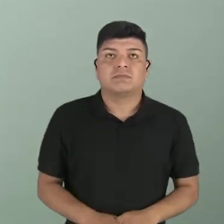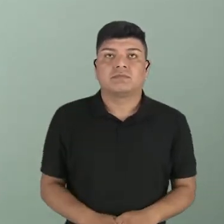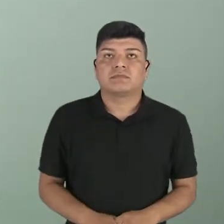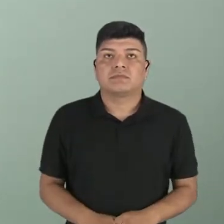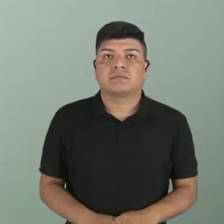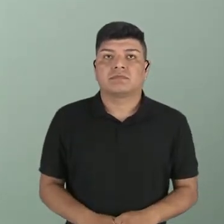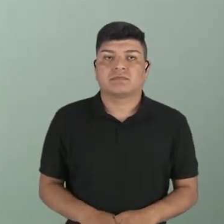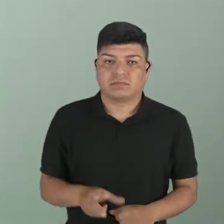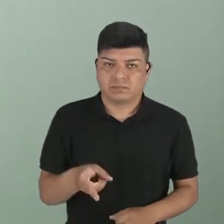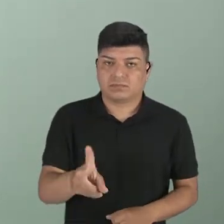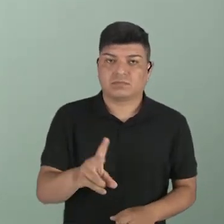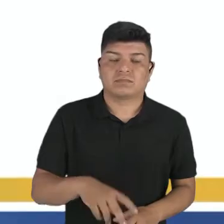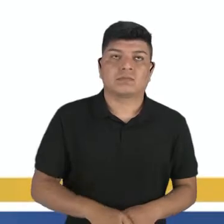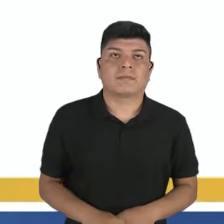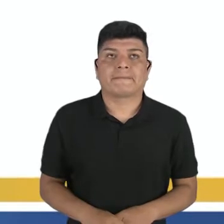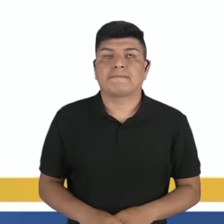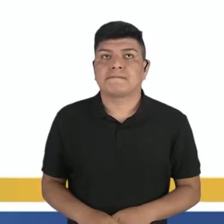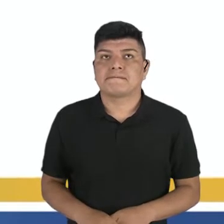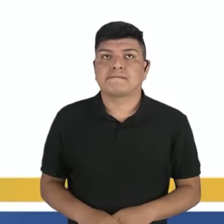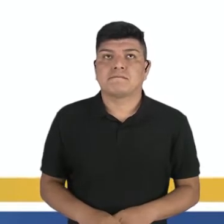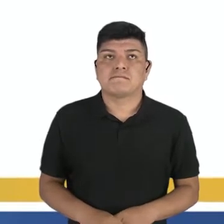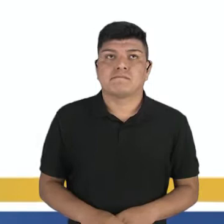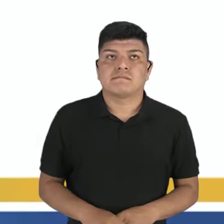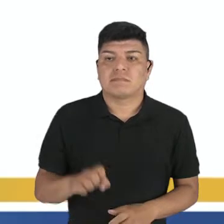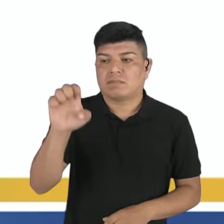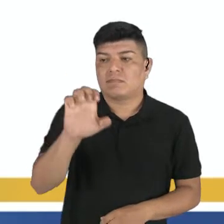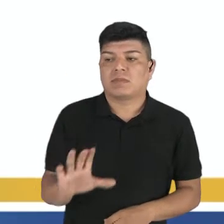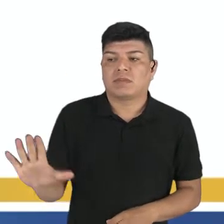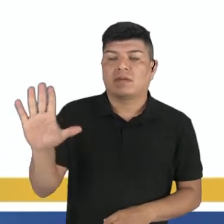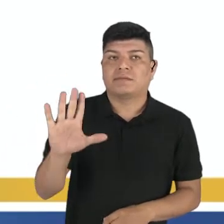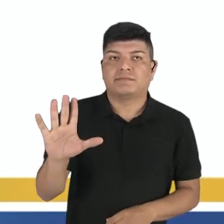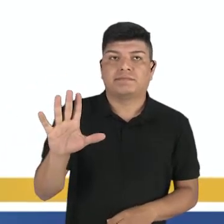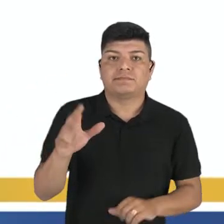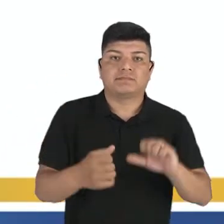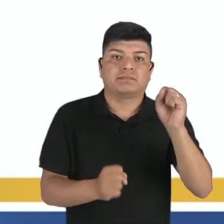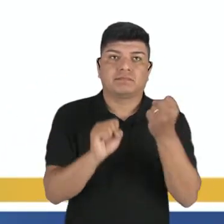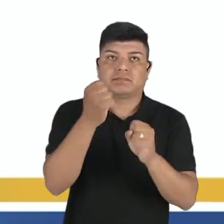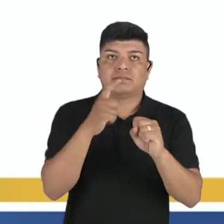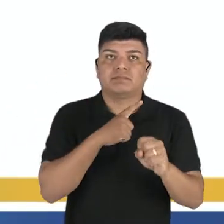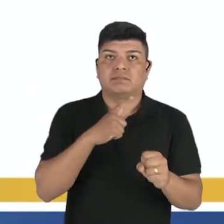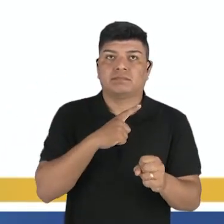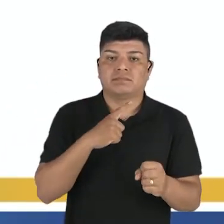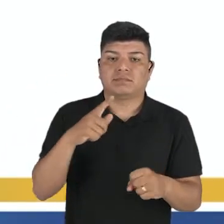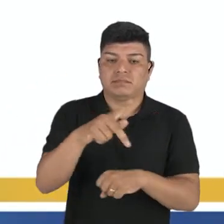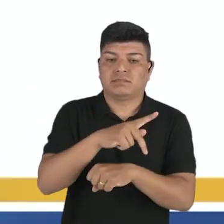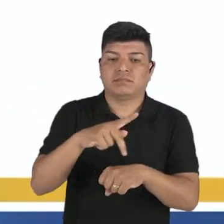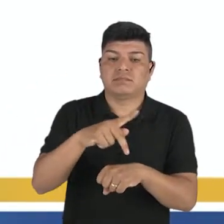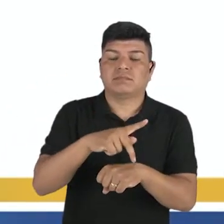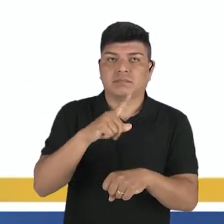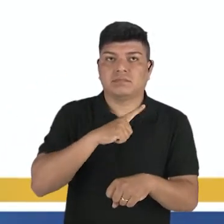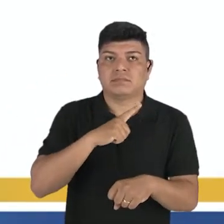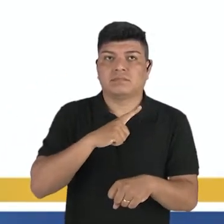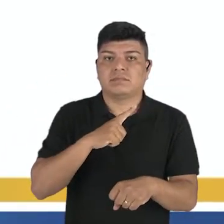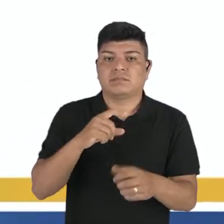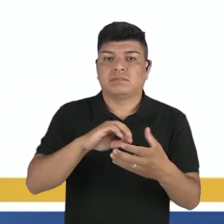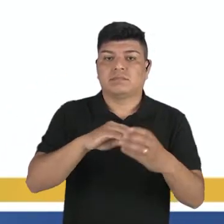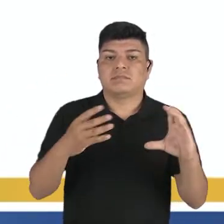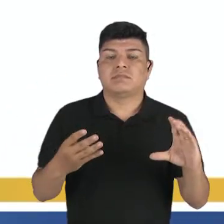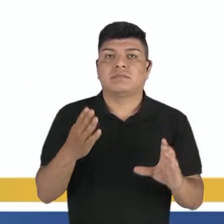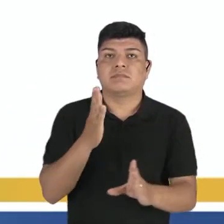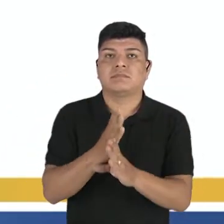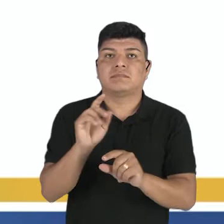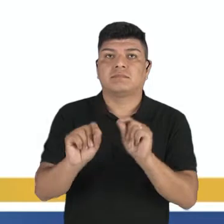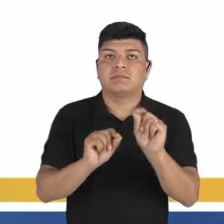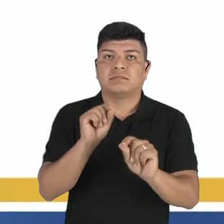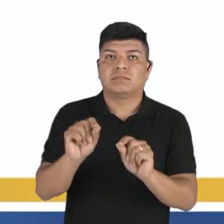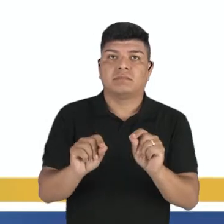até aqui? Então vamos prosseguir. A Europa, como eu falei, a indústria existe na maioria dos países, né? Eles se caracterizam